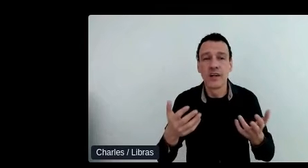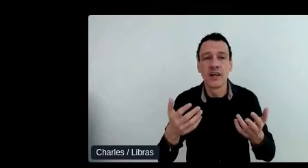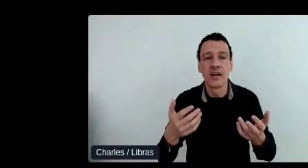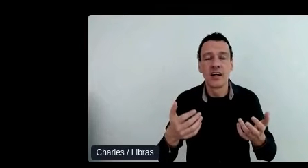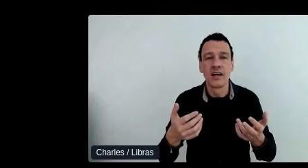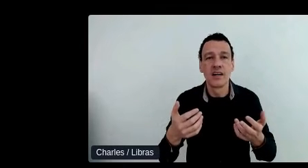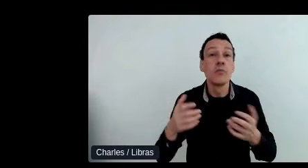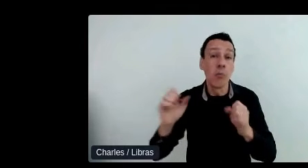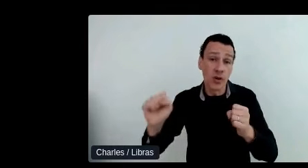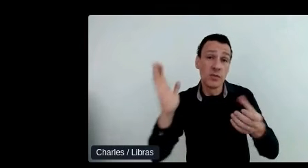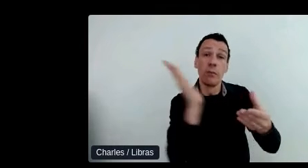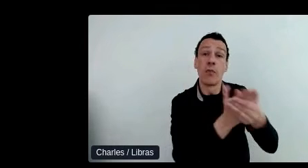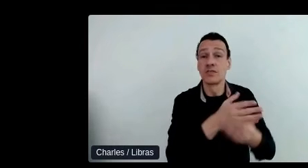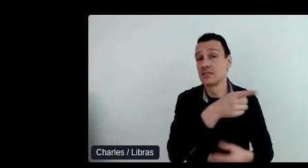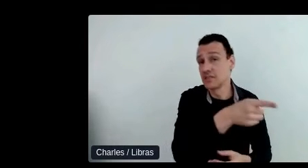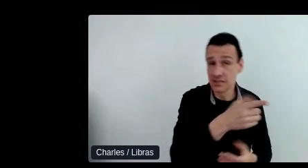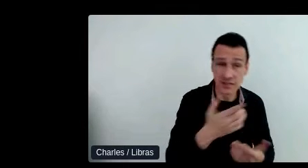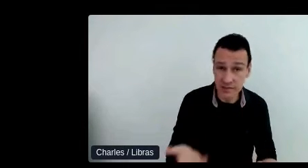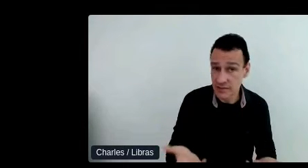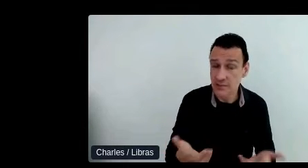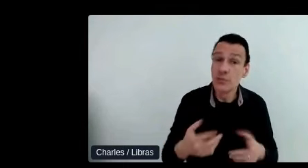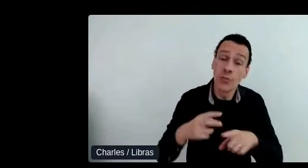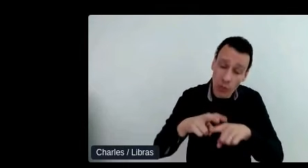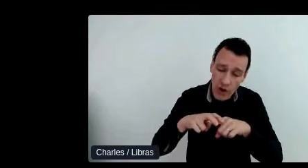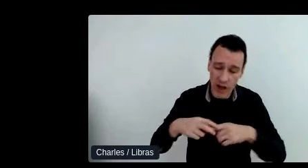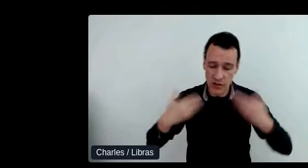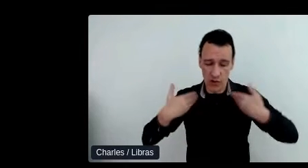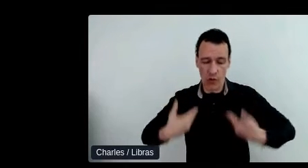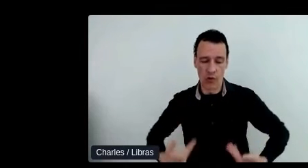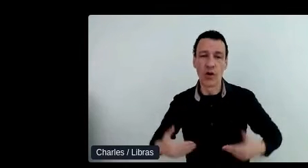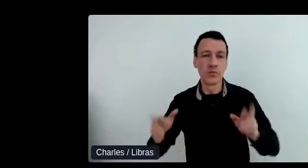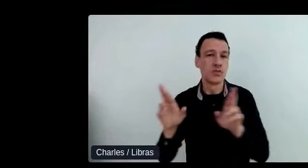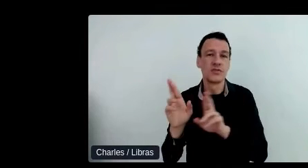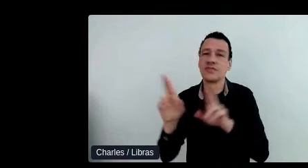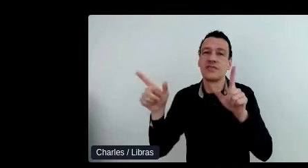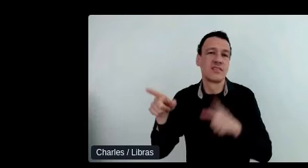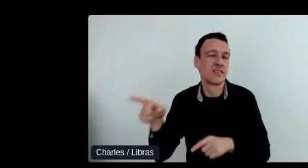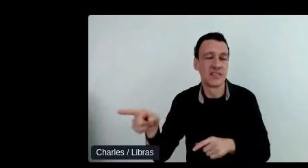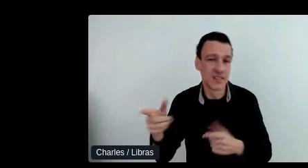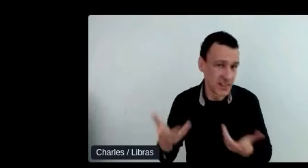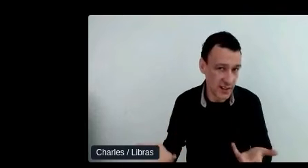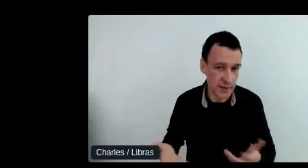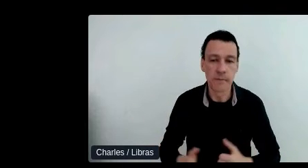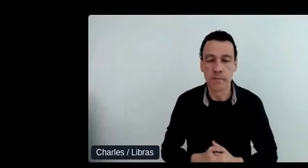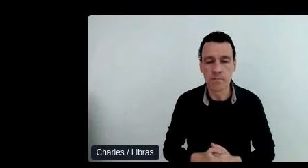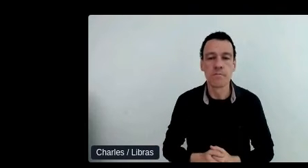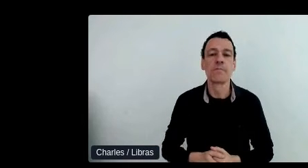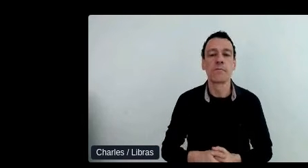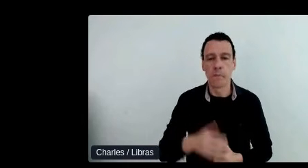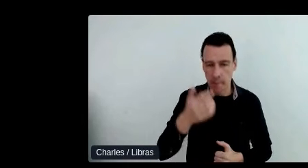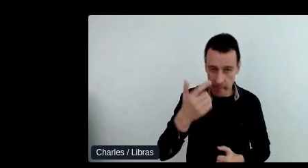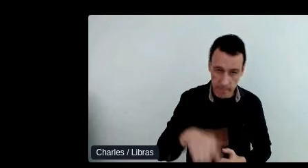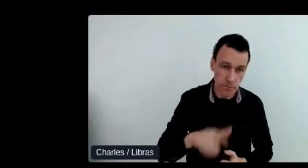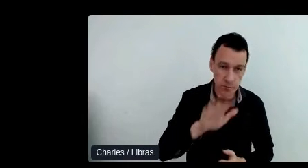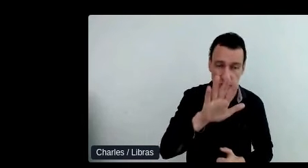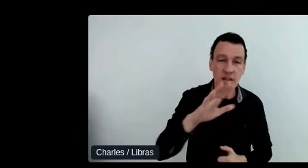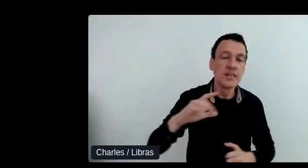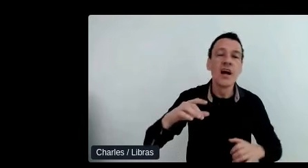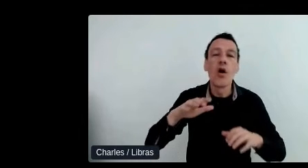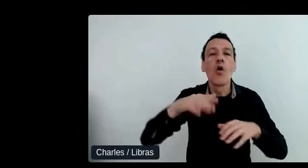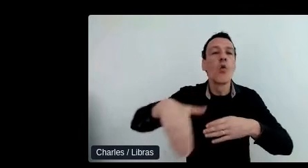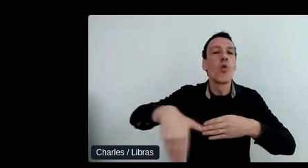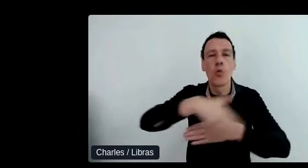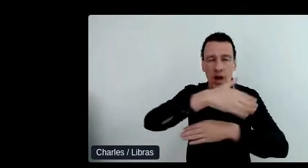Além disso, ainda tem, acredito que todo mundo já tenha ouvido falar de alguns algoritmos de identificação facial que podem ter na